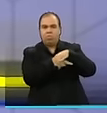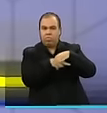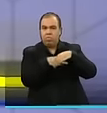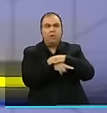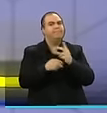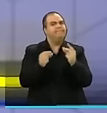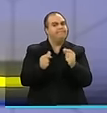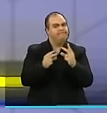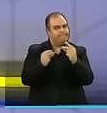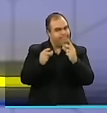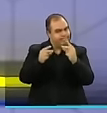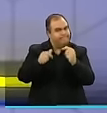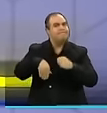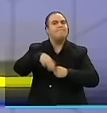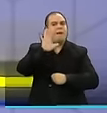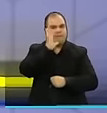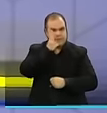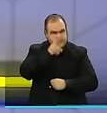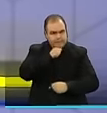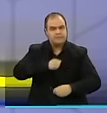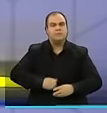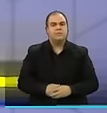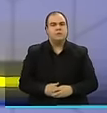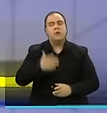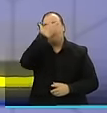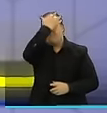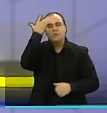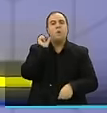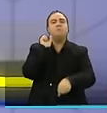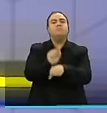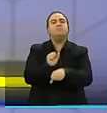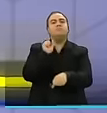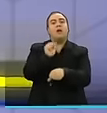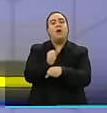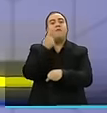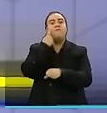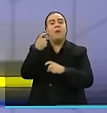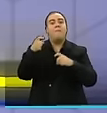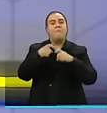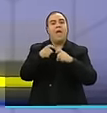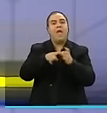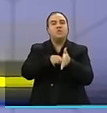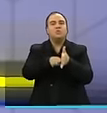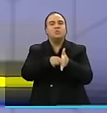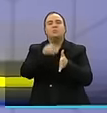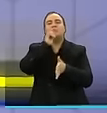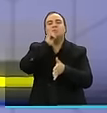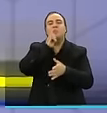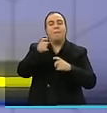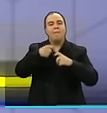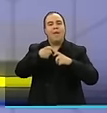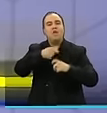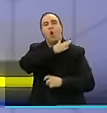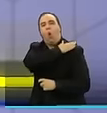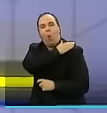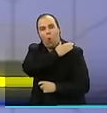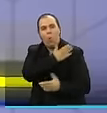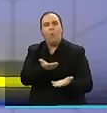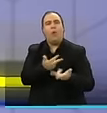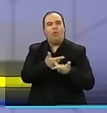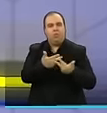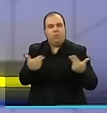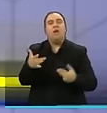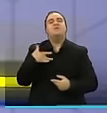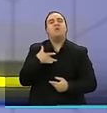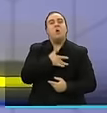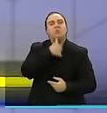tomografia. Gente esperando um tempão para ter consulta com especialista, ortopedista, uma fila gigante,